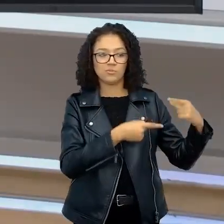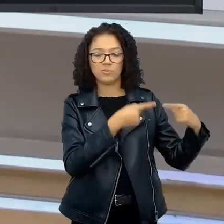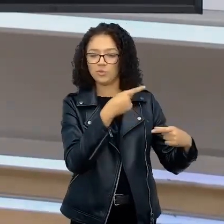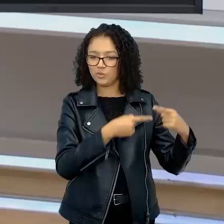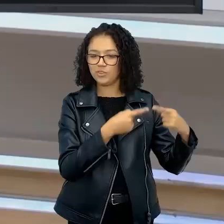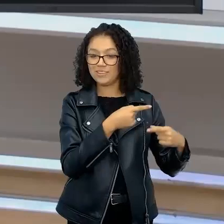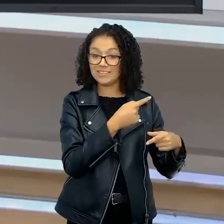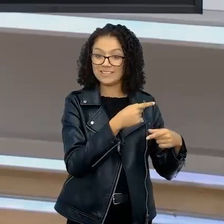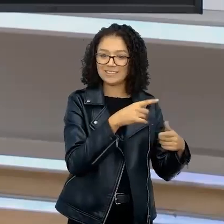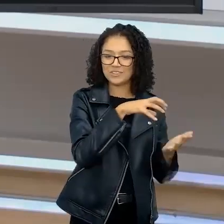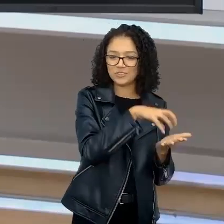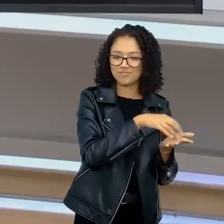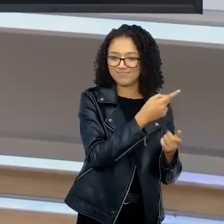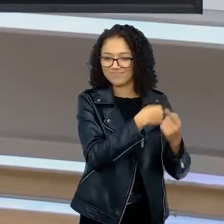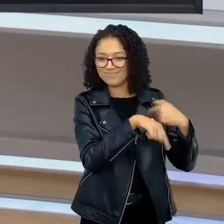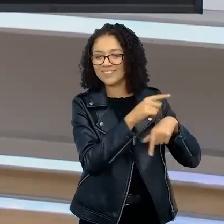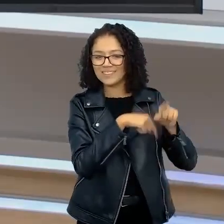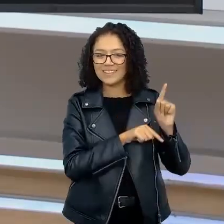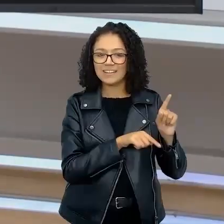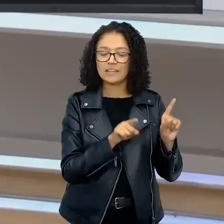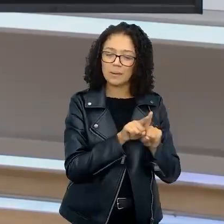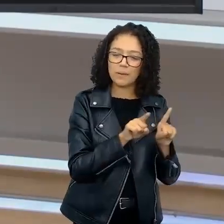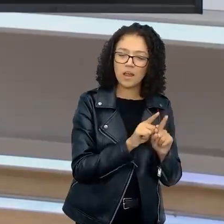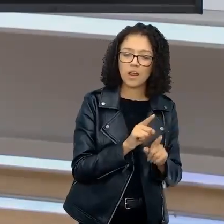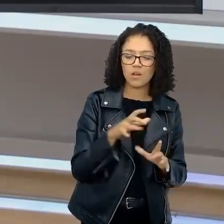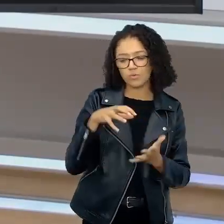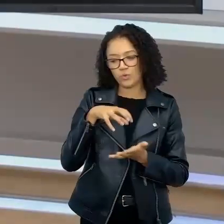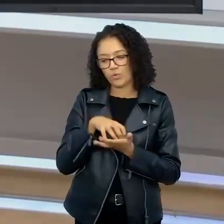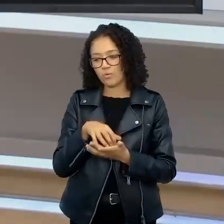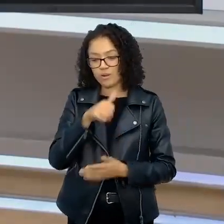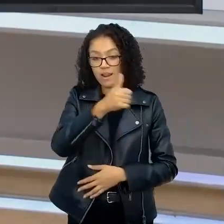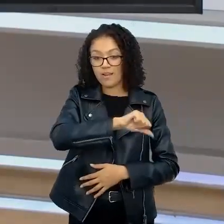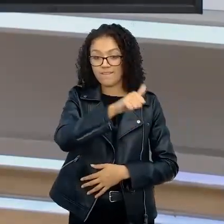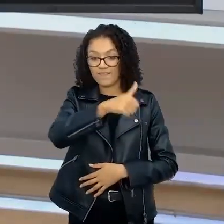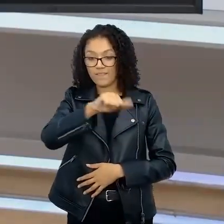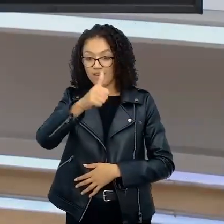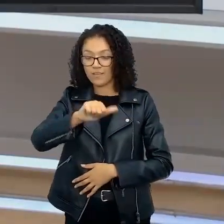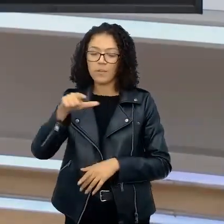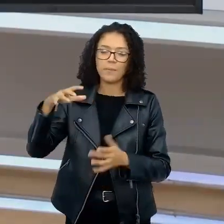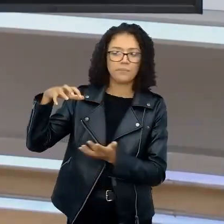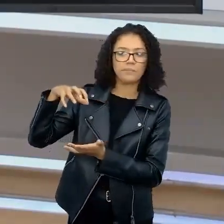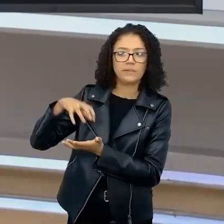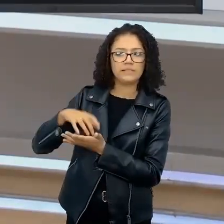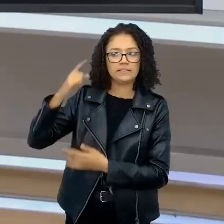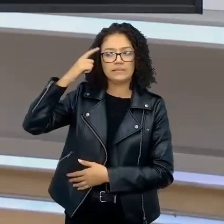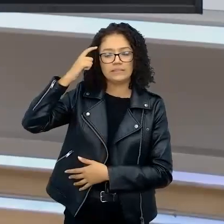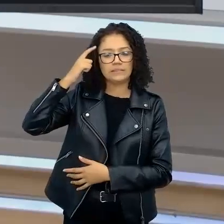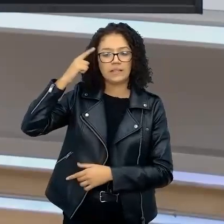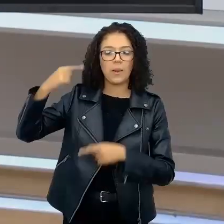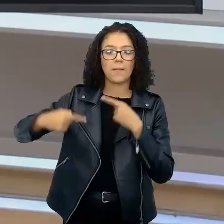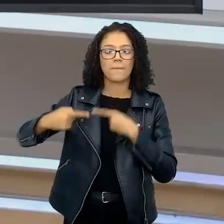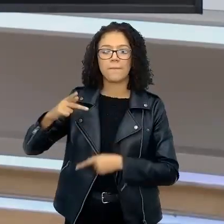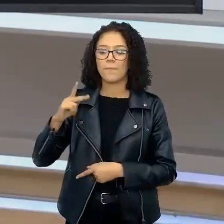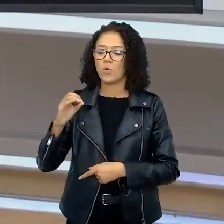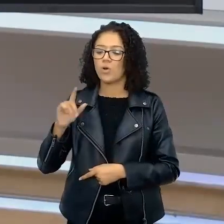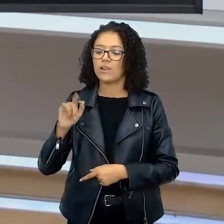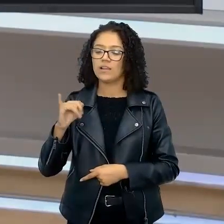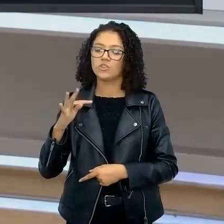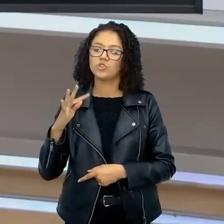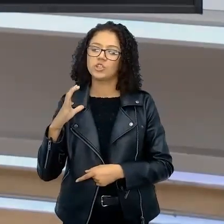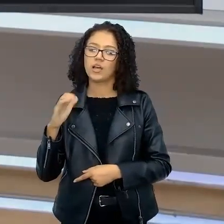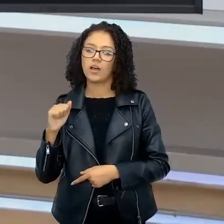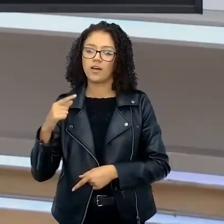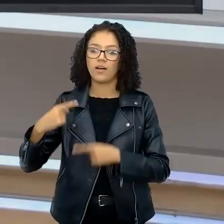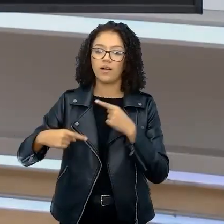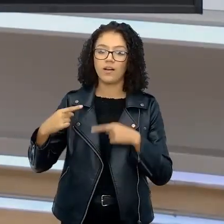estão funcionando, de outros que estão fiscalizando, de outros que estão pensando em políticas públicas. Agora a gente vai pensar